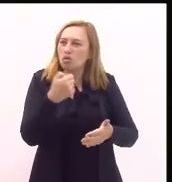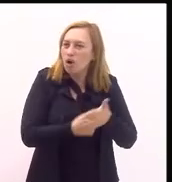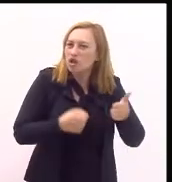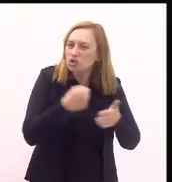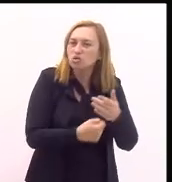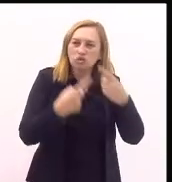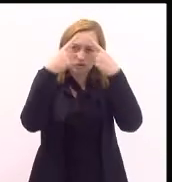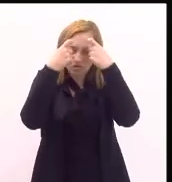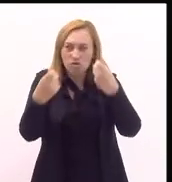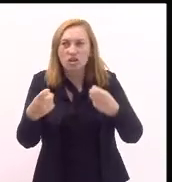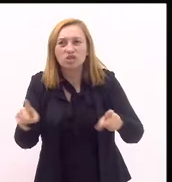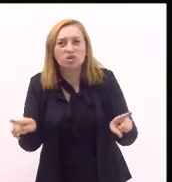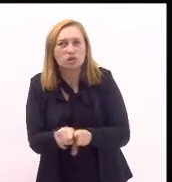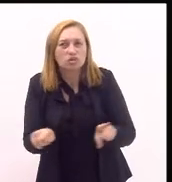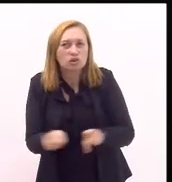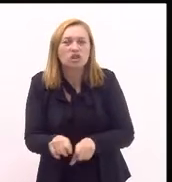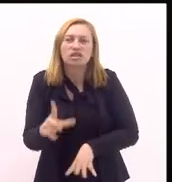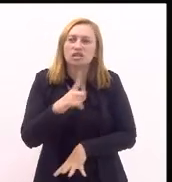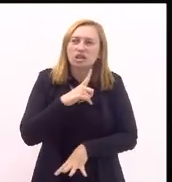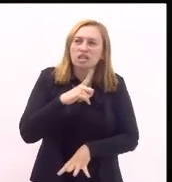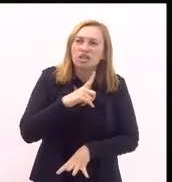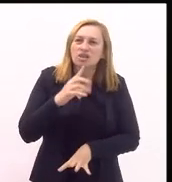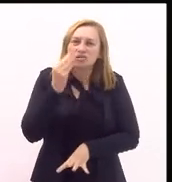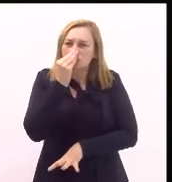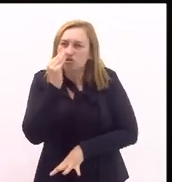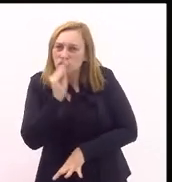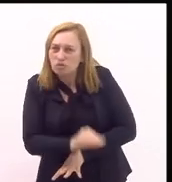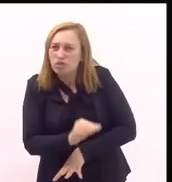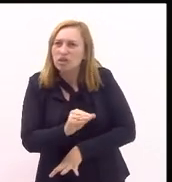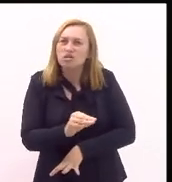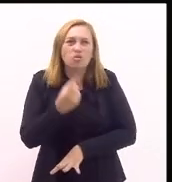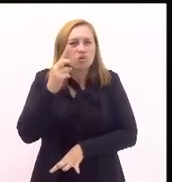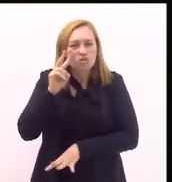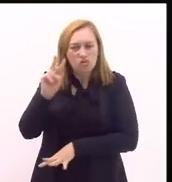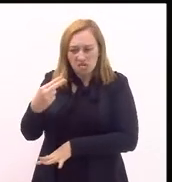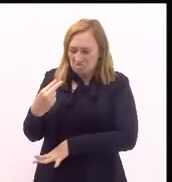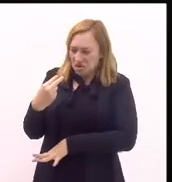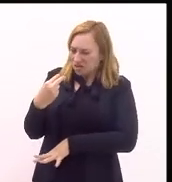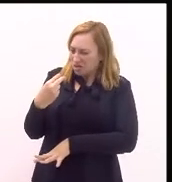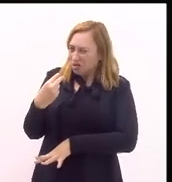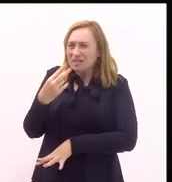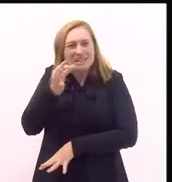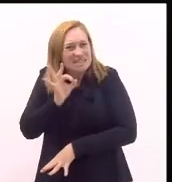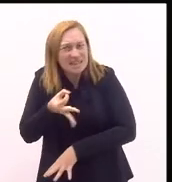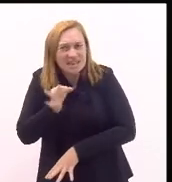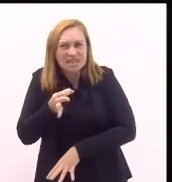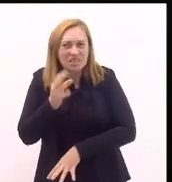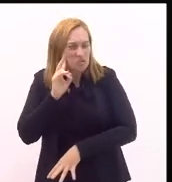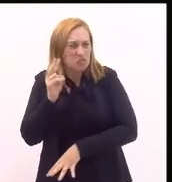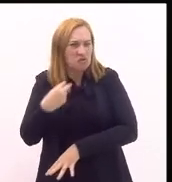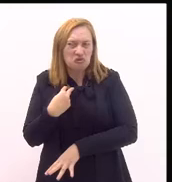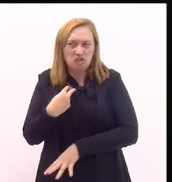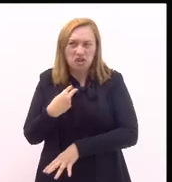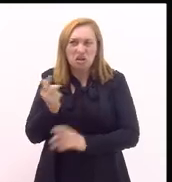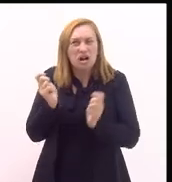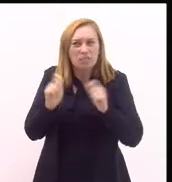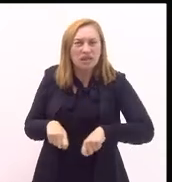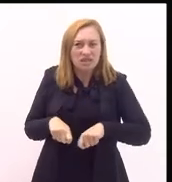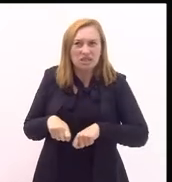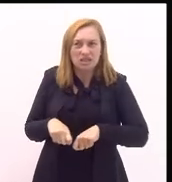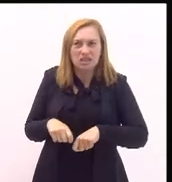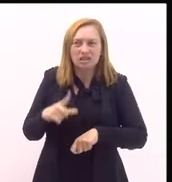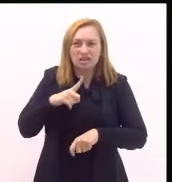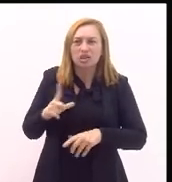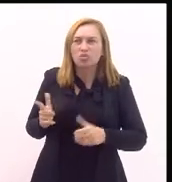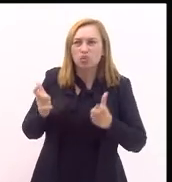que sofremos todos os dias da desqualificação quando olham para nós de fato não nos veem com capacidade de